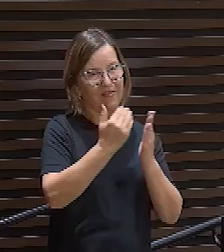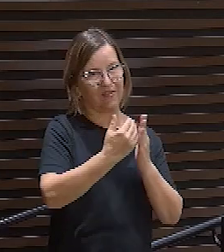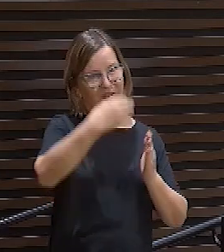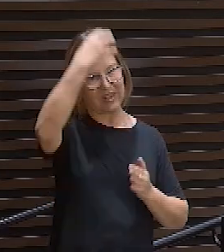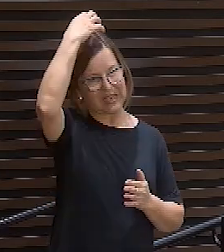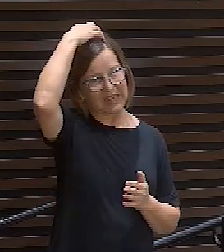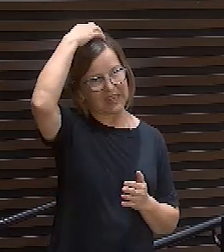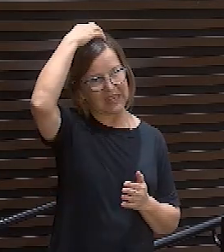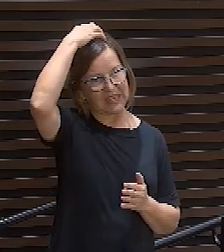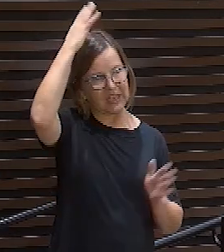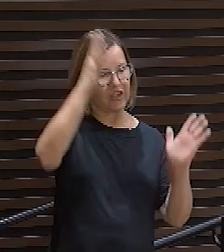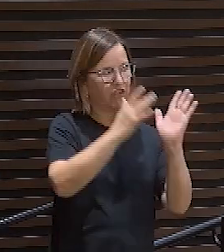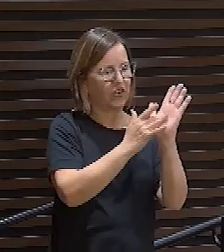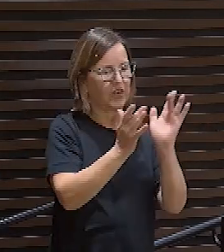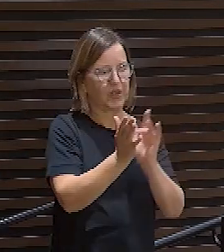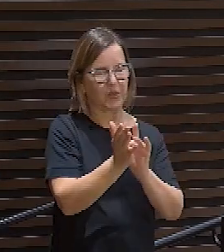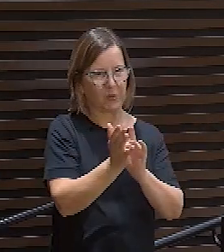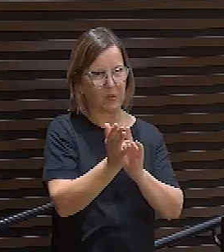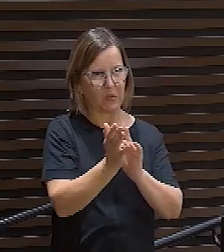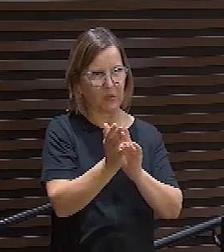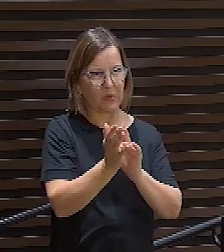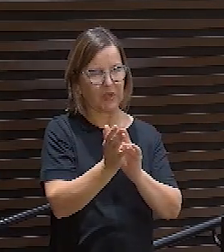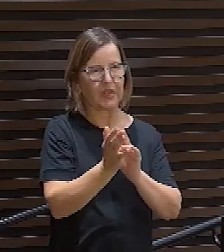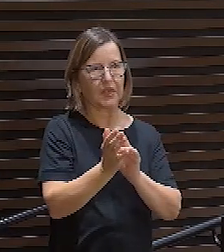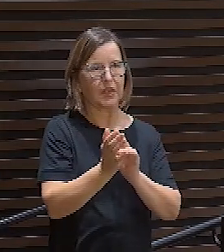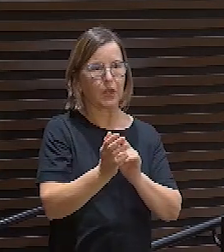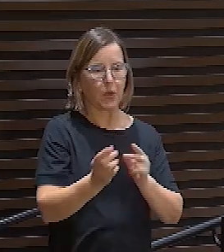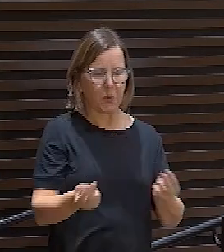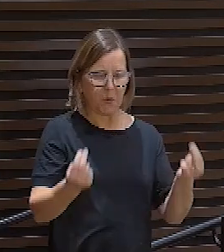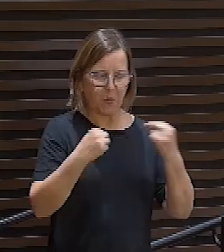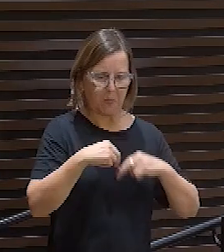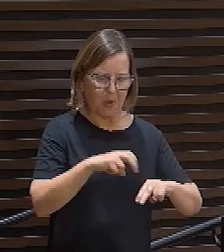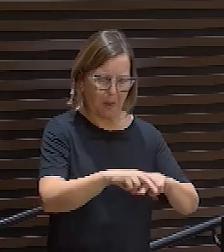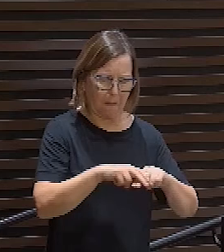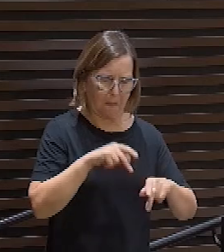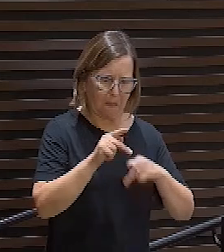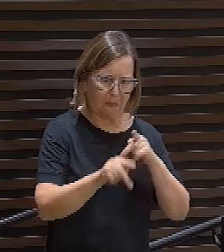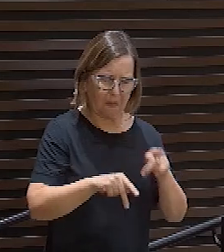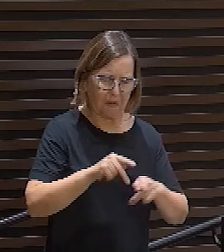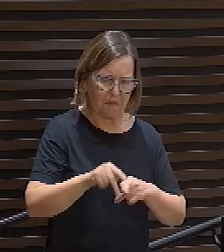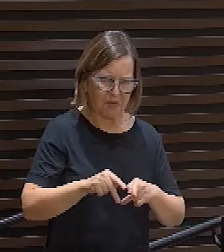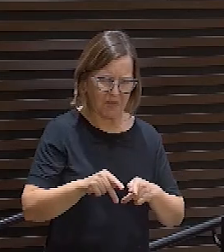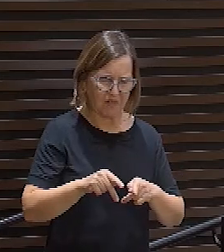humilhado, cuspido, torturado, chicoteado,